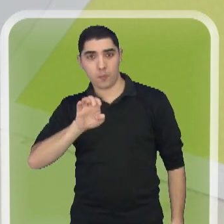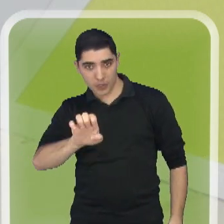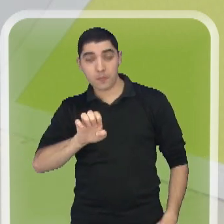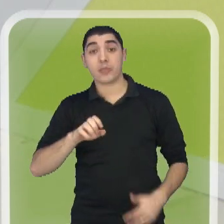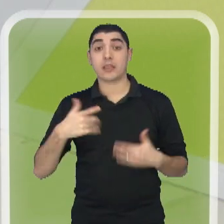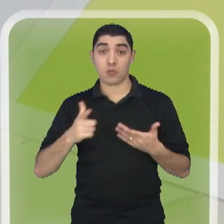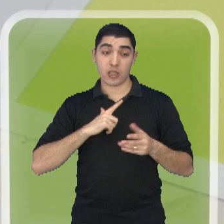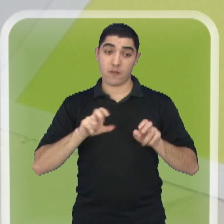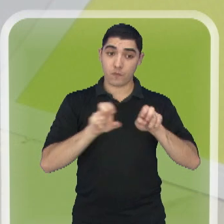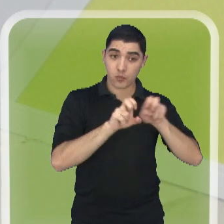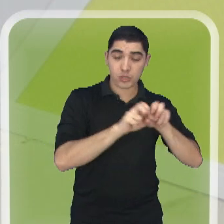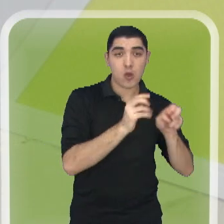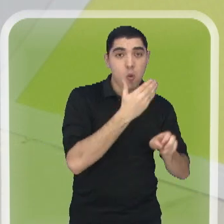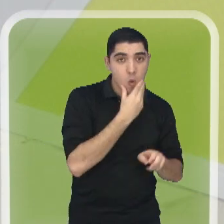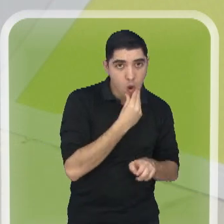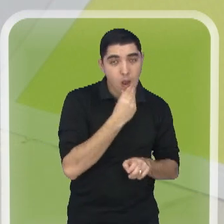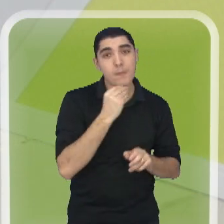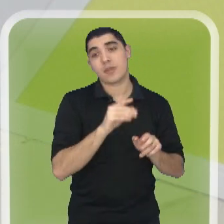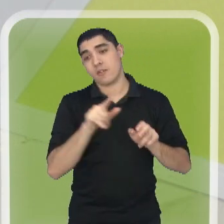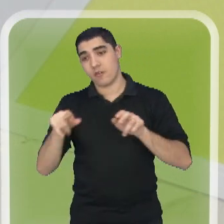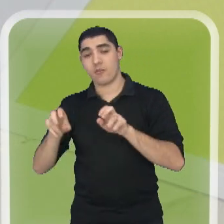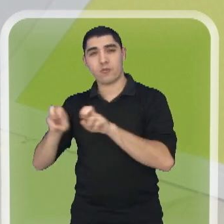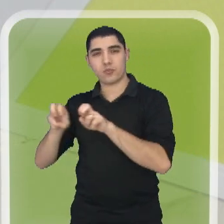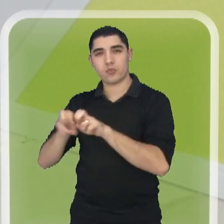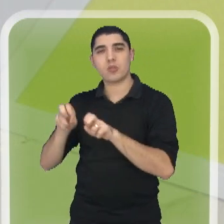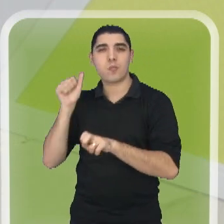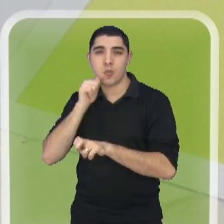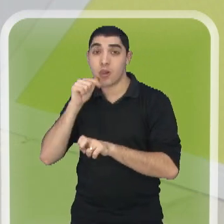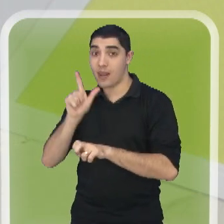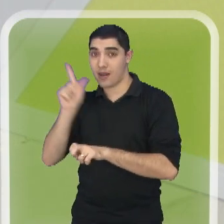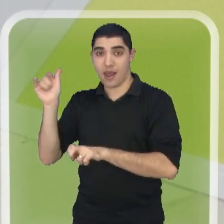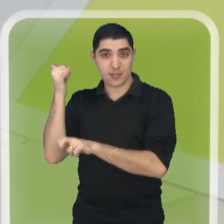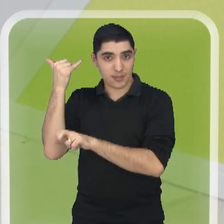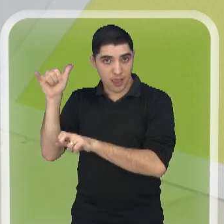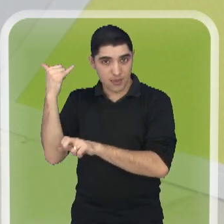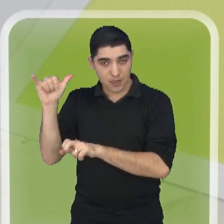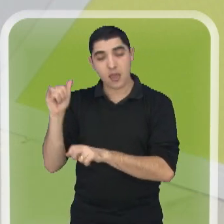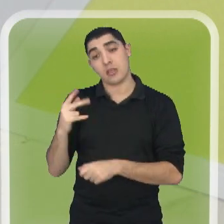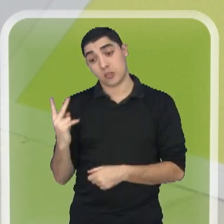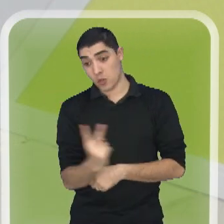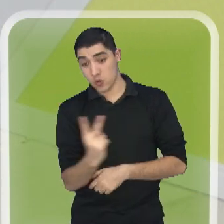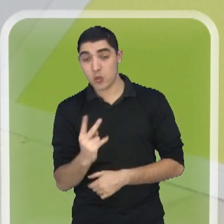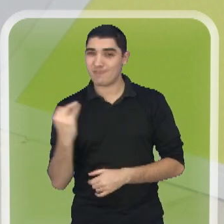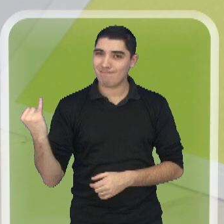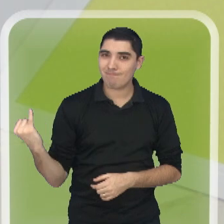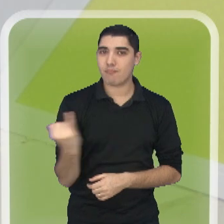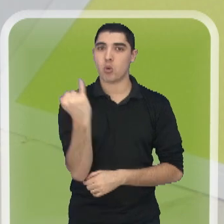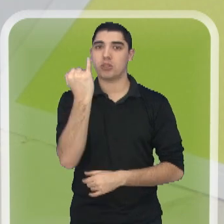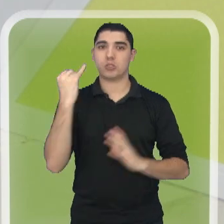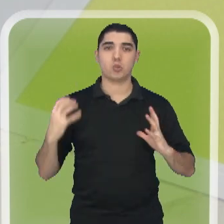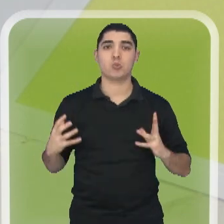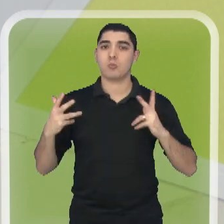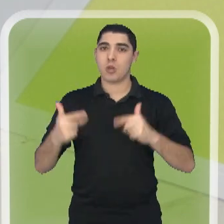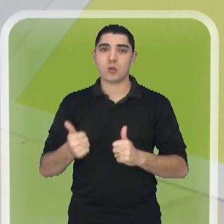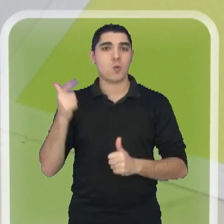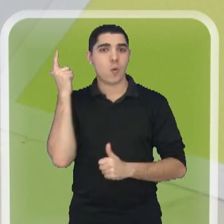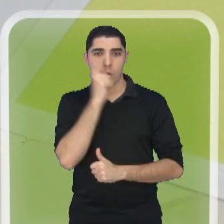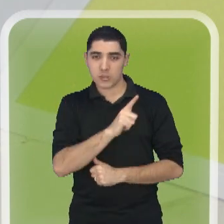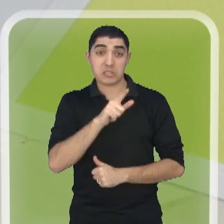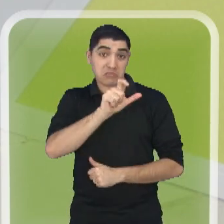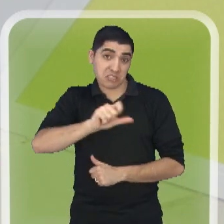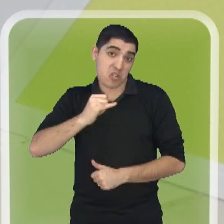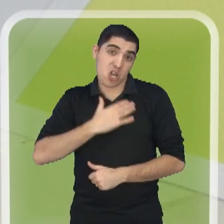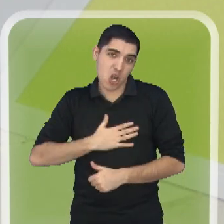o futsal feminino também, lá no Altos de Santana, jogo mais do que importante também para as meninas, para todos os gostos